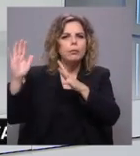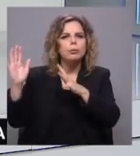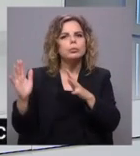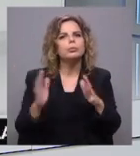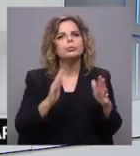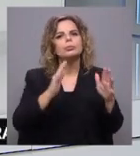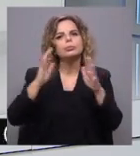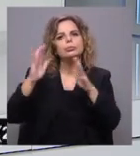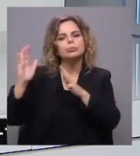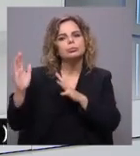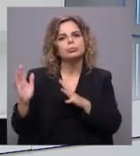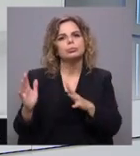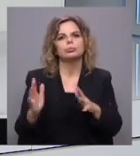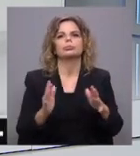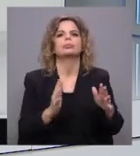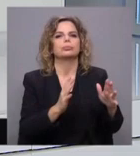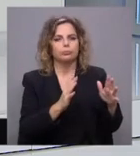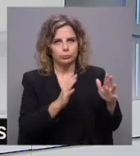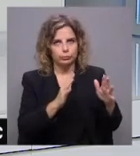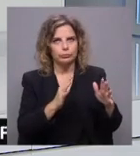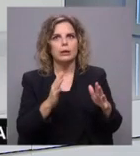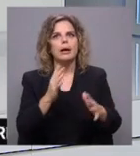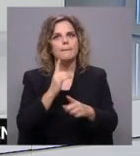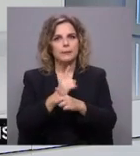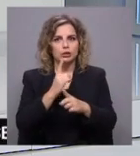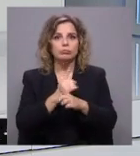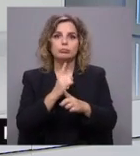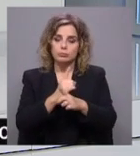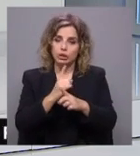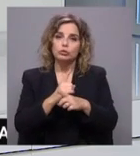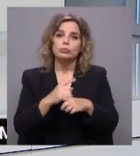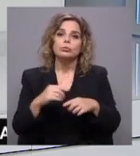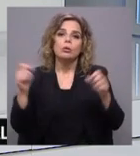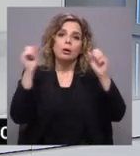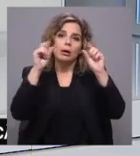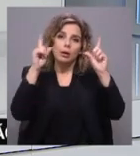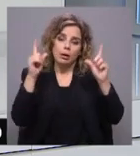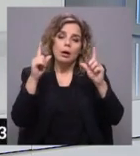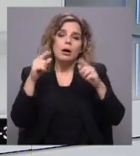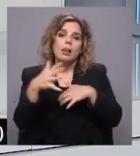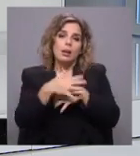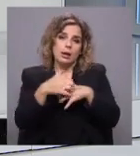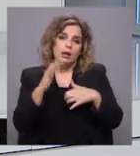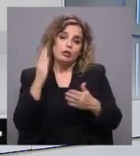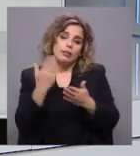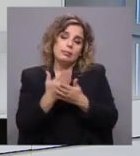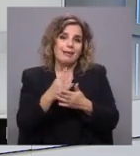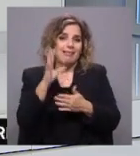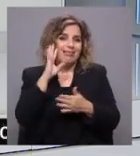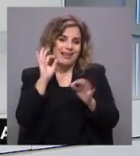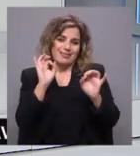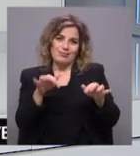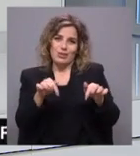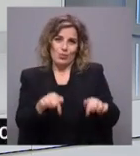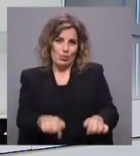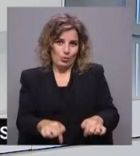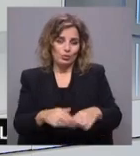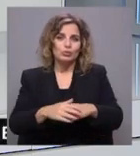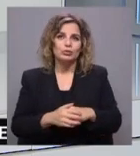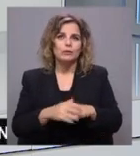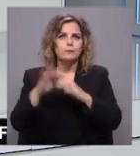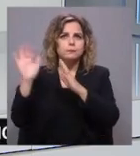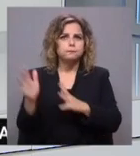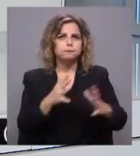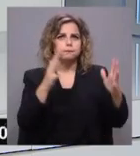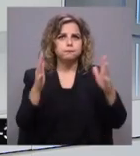intensidade, ainda com o aviso laranja de vento até ao fim da tarde de hoje. O vento é do quadrante sul a rodar para o